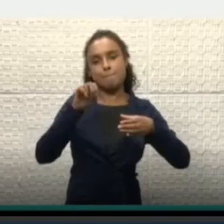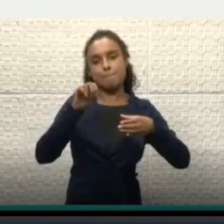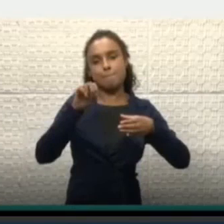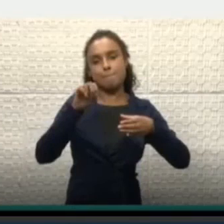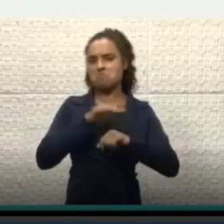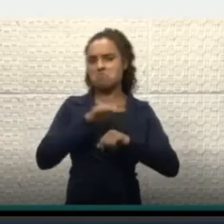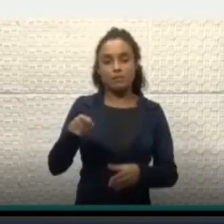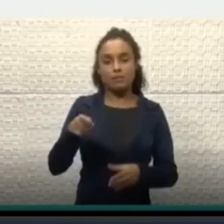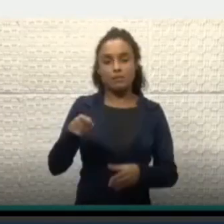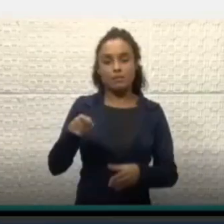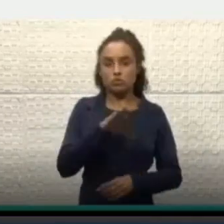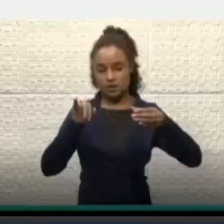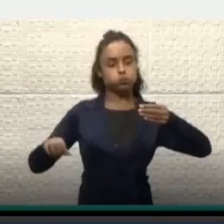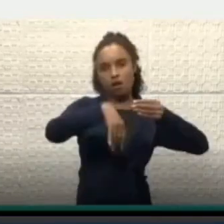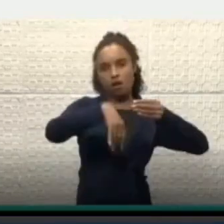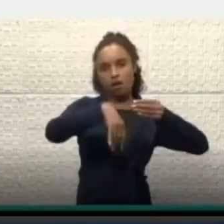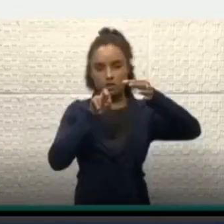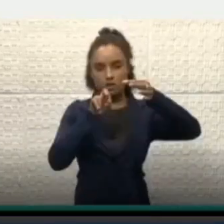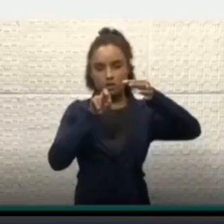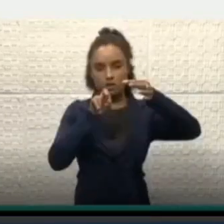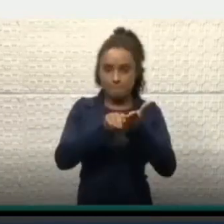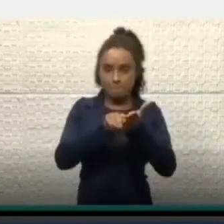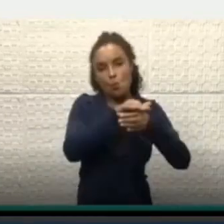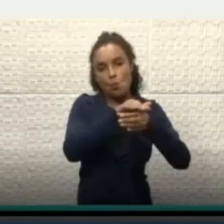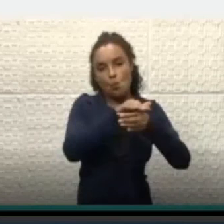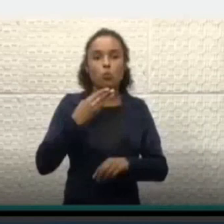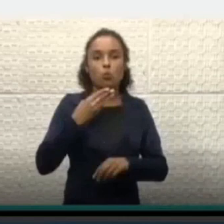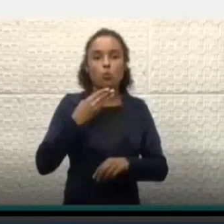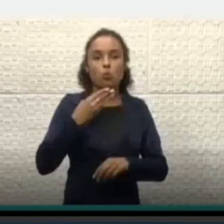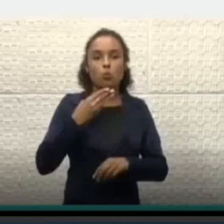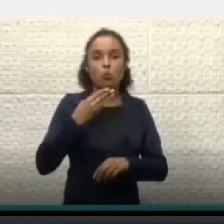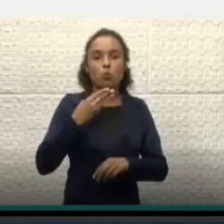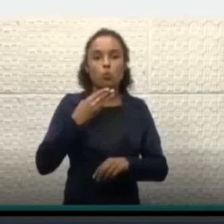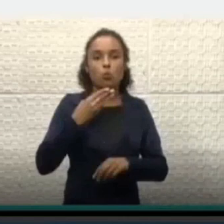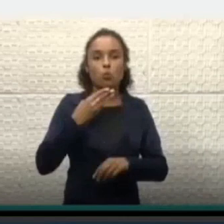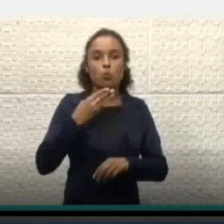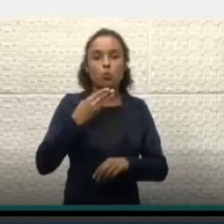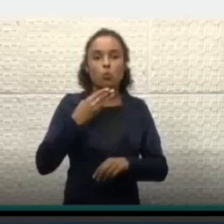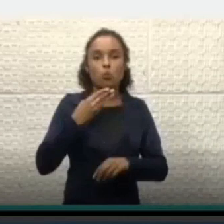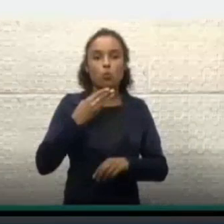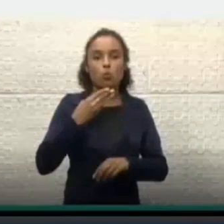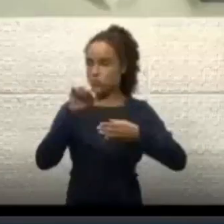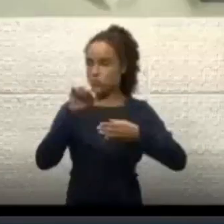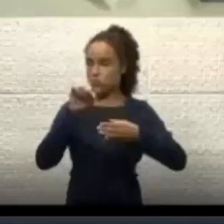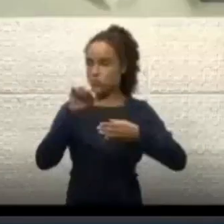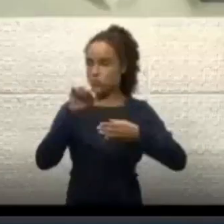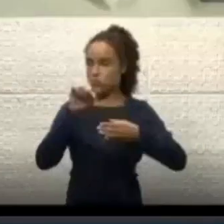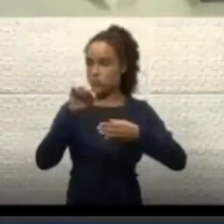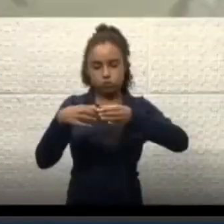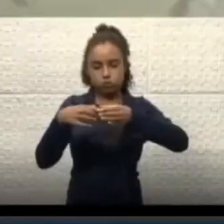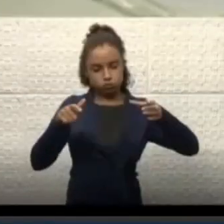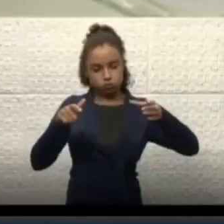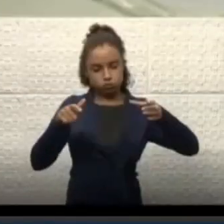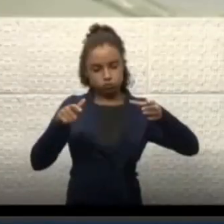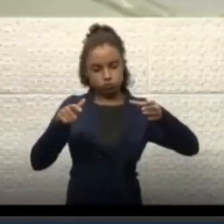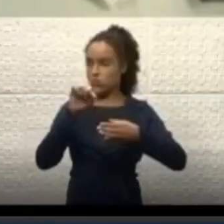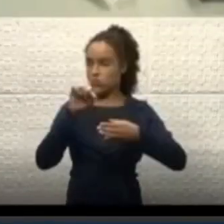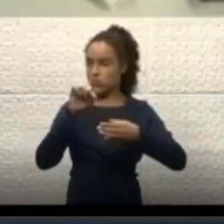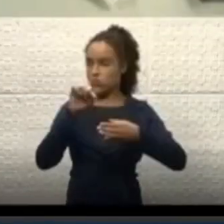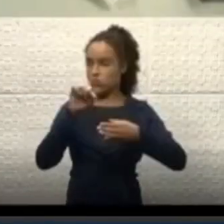está nos desenhos. Então, eu vou adiantar para a gente já ver ele fazendo o processo todo